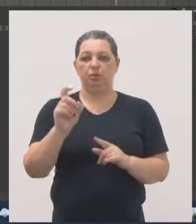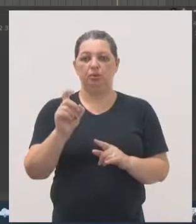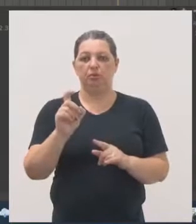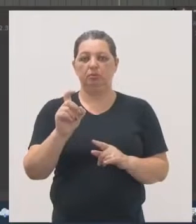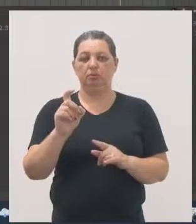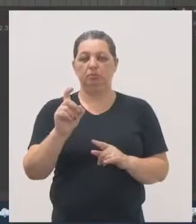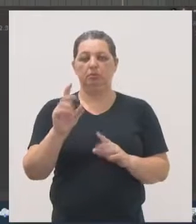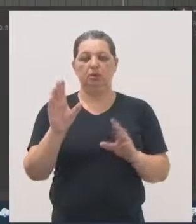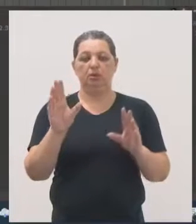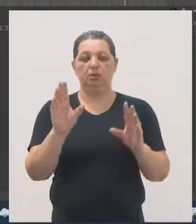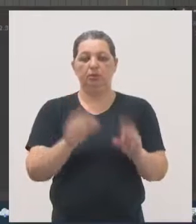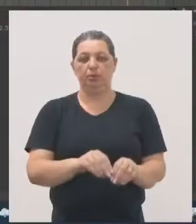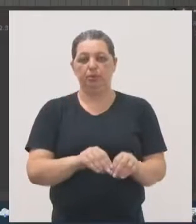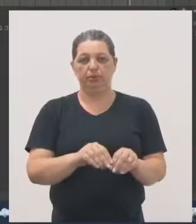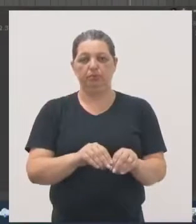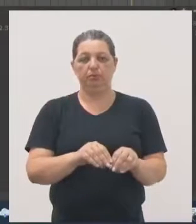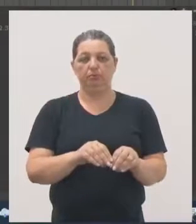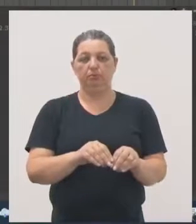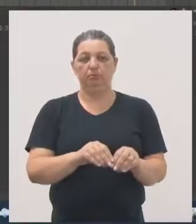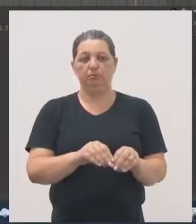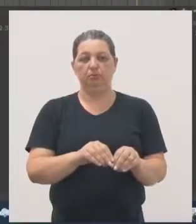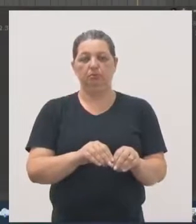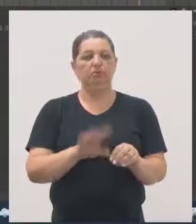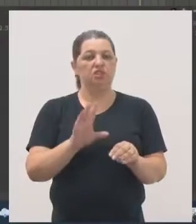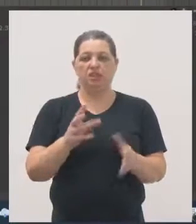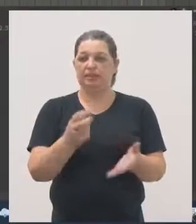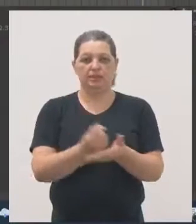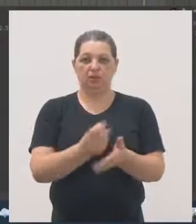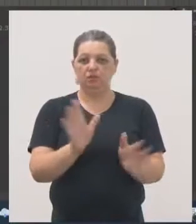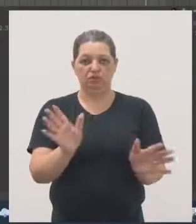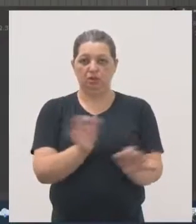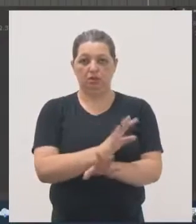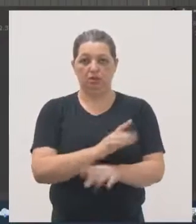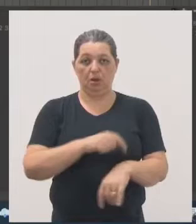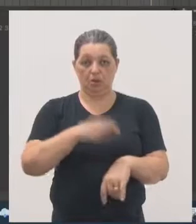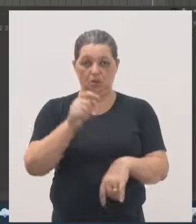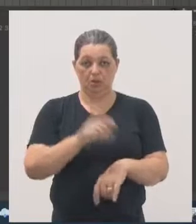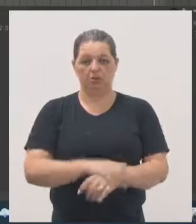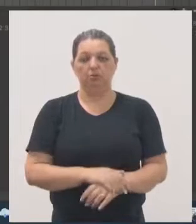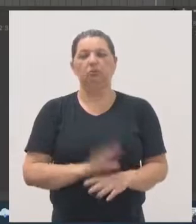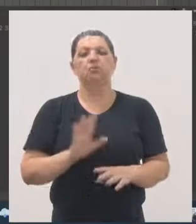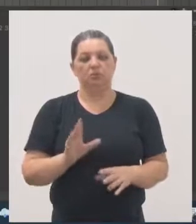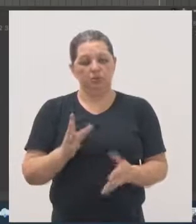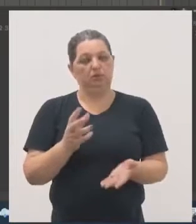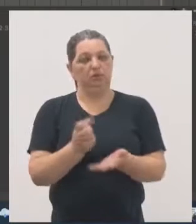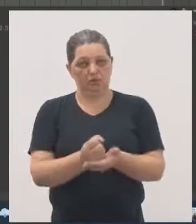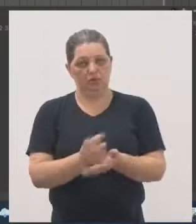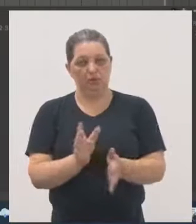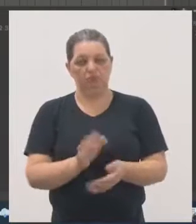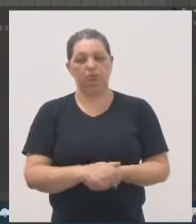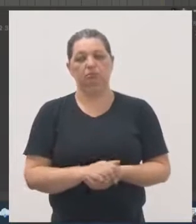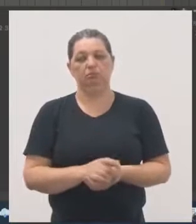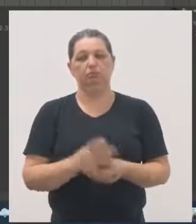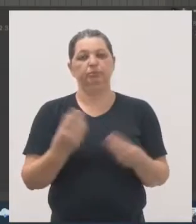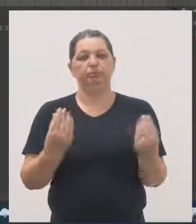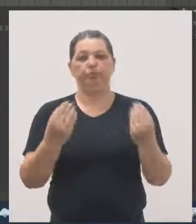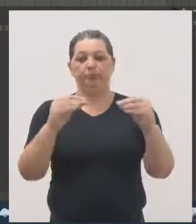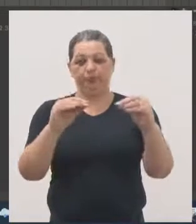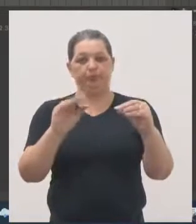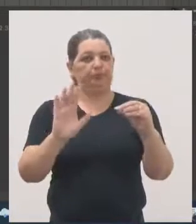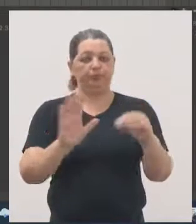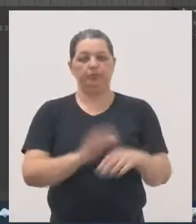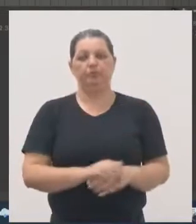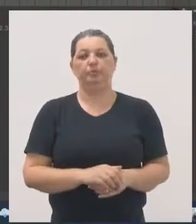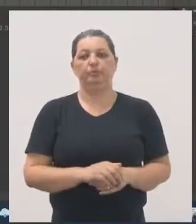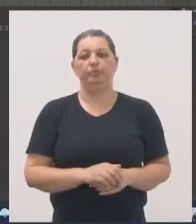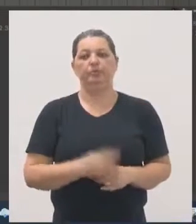fechar normal e segue o baile. E fechar normal, o que você diz ele salvou, teoricamente, o que você colocou. Da tela. Isso. Tá. Ó, vamos